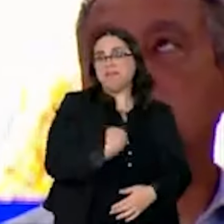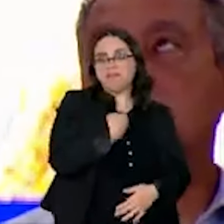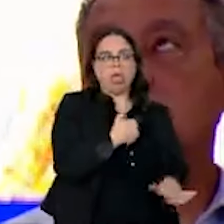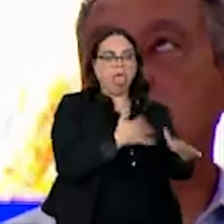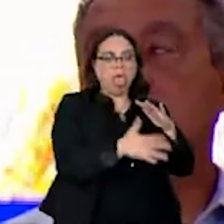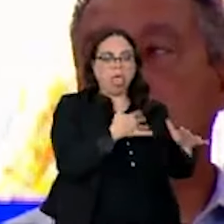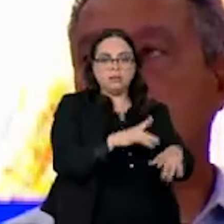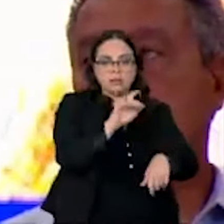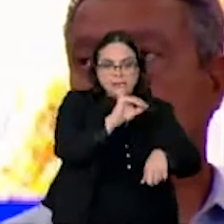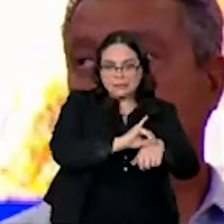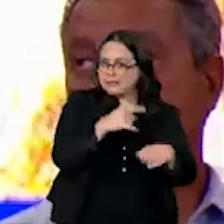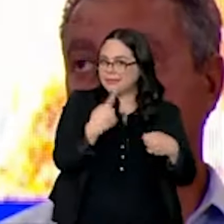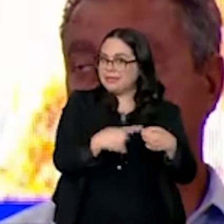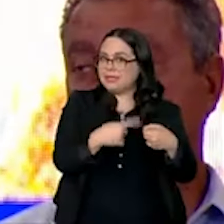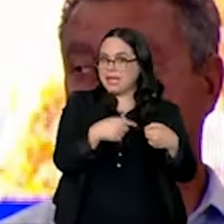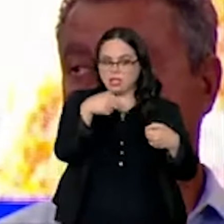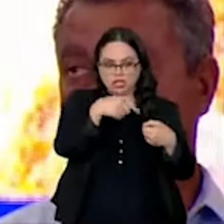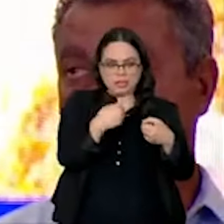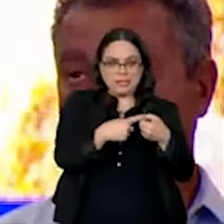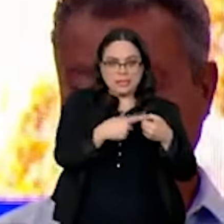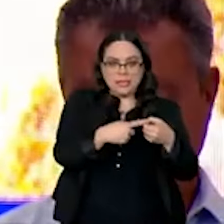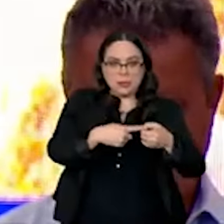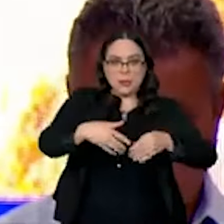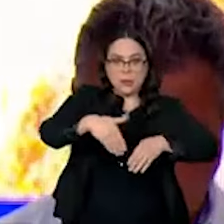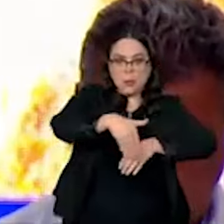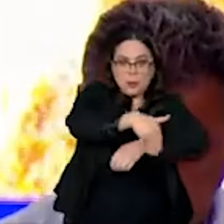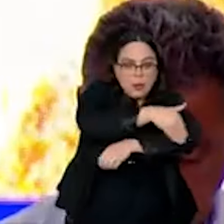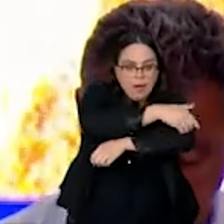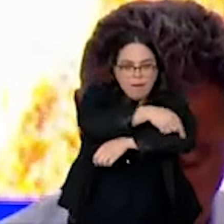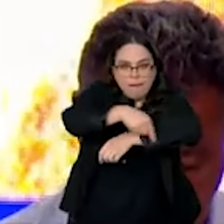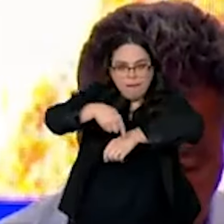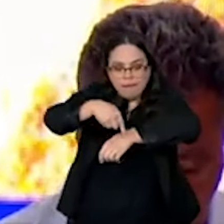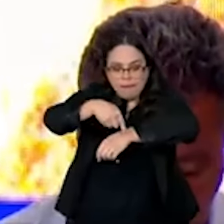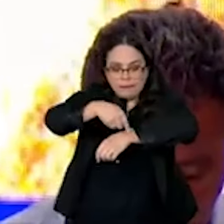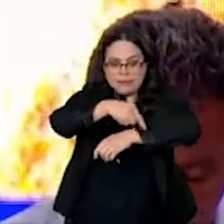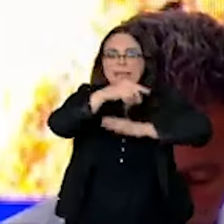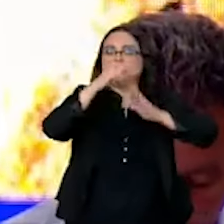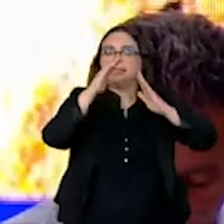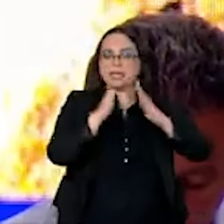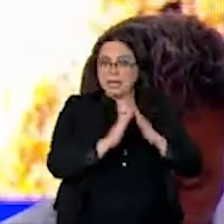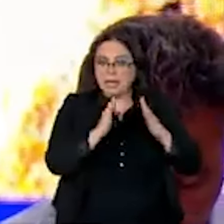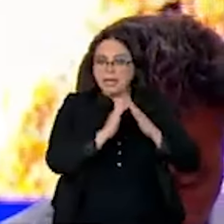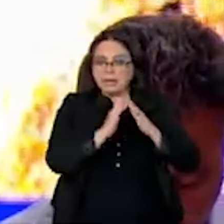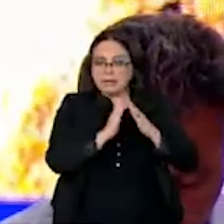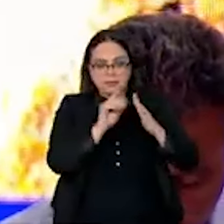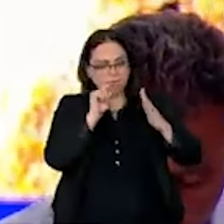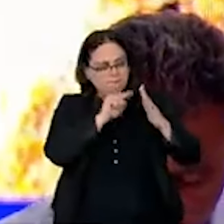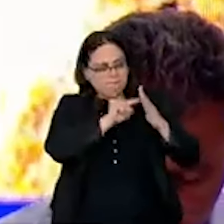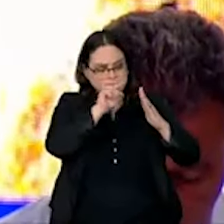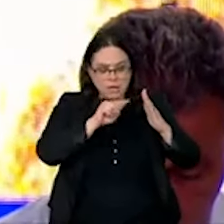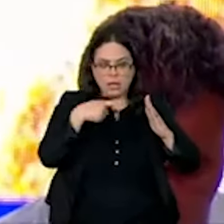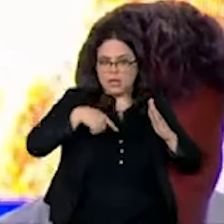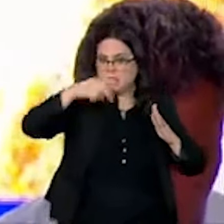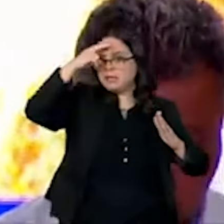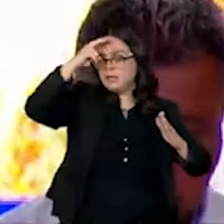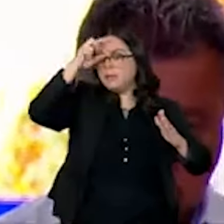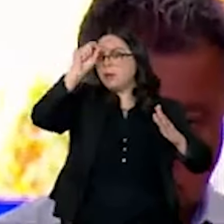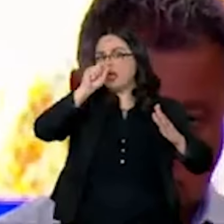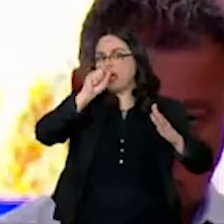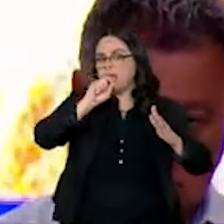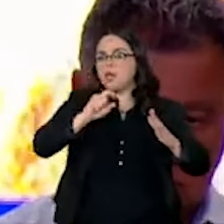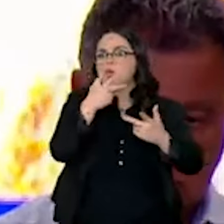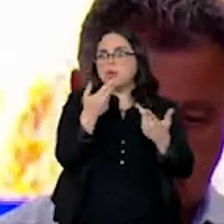numa cidade, a gente mora numa rua, a gente mora numa casa. E é importante a gente lembrar que